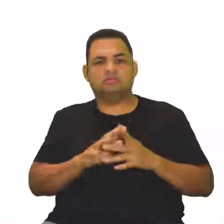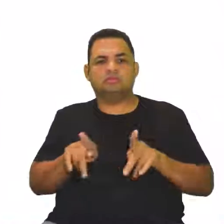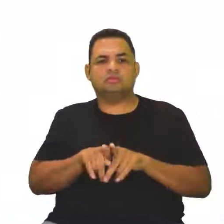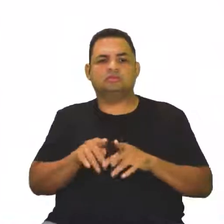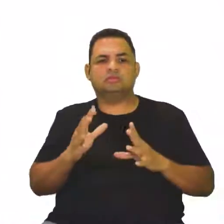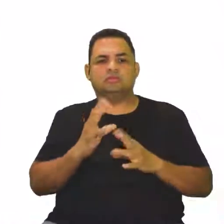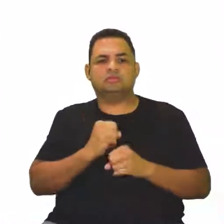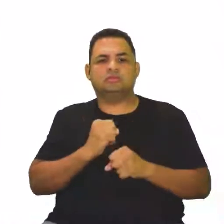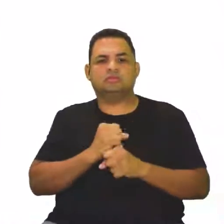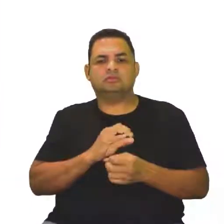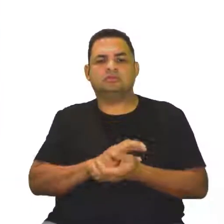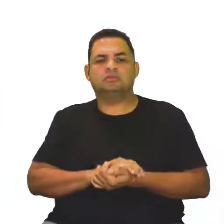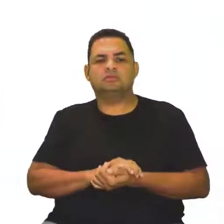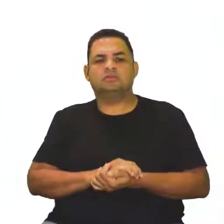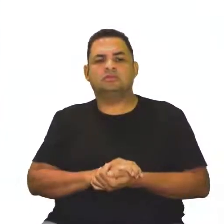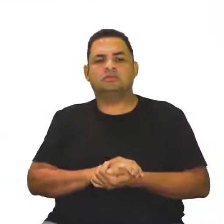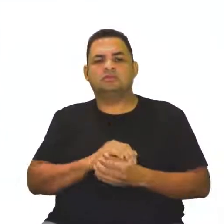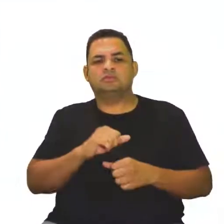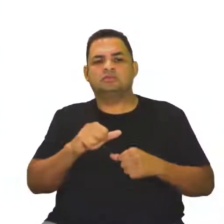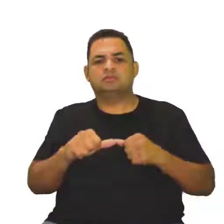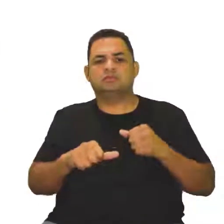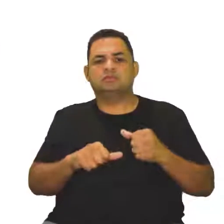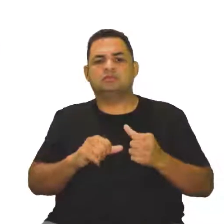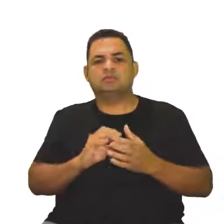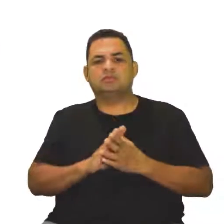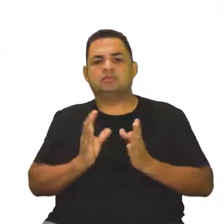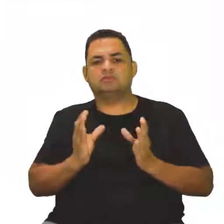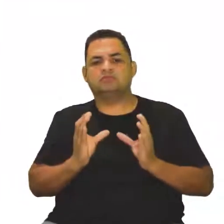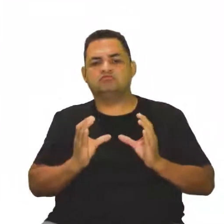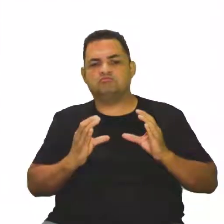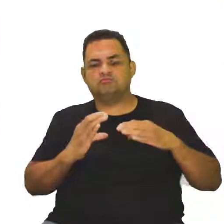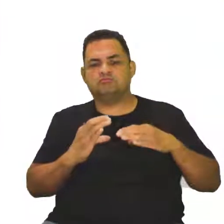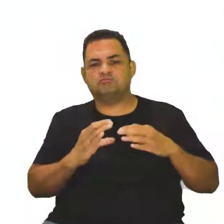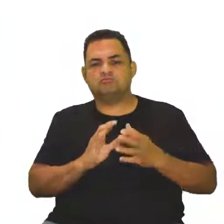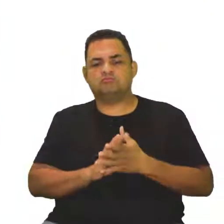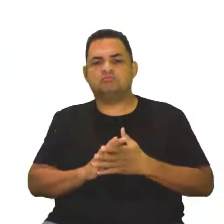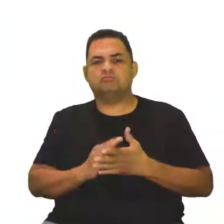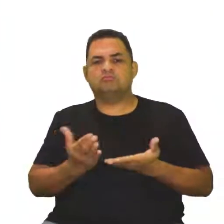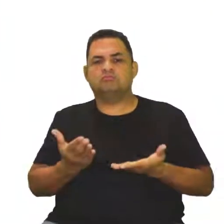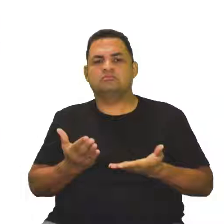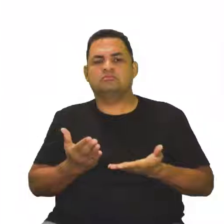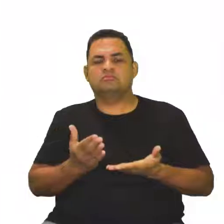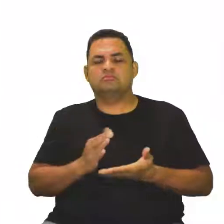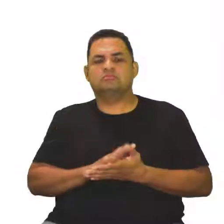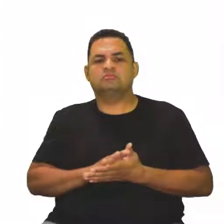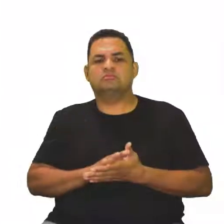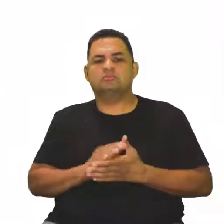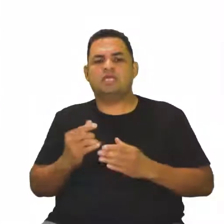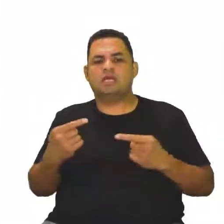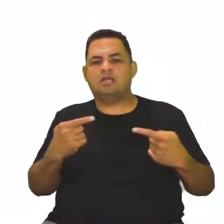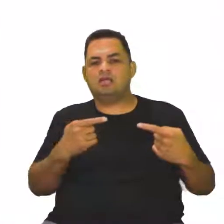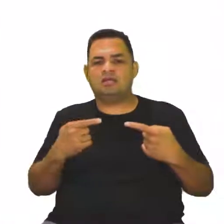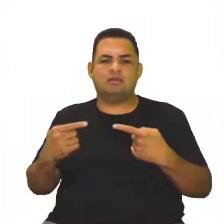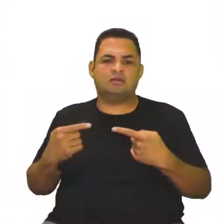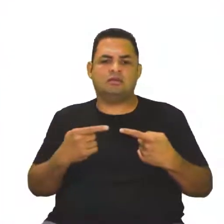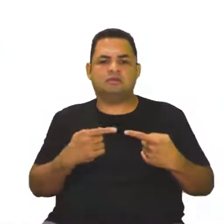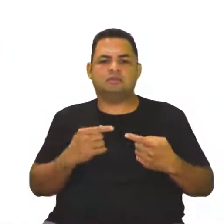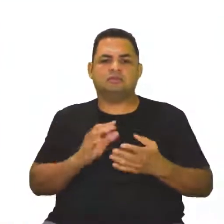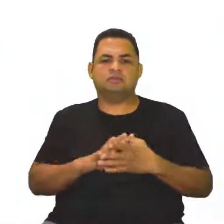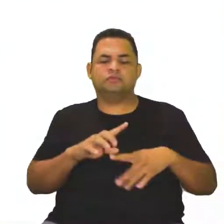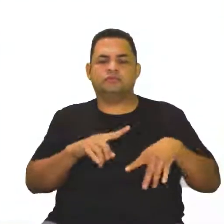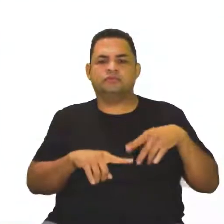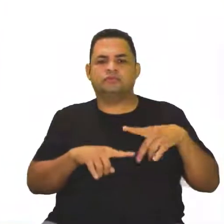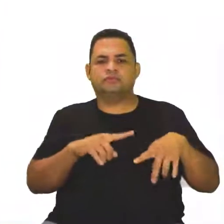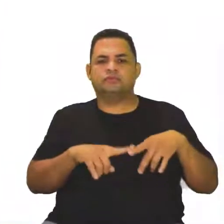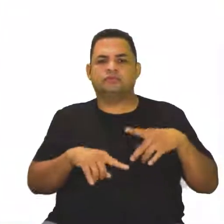pode calcular a potência elétrica em circuitos, tá? E geralmente essa potência elétrica aí está relacionada com os